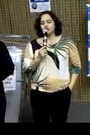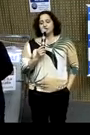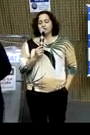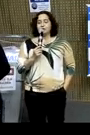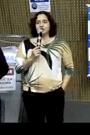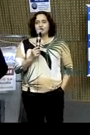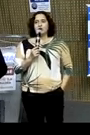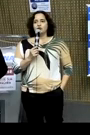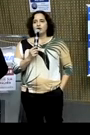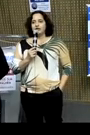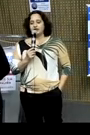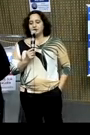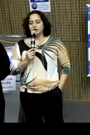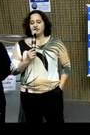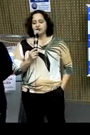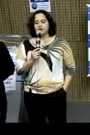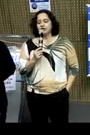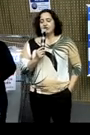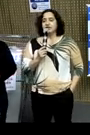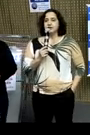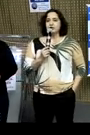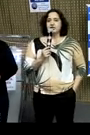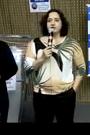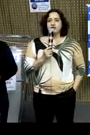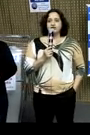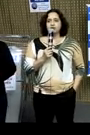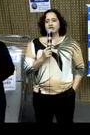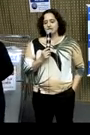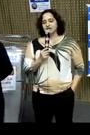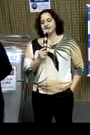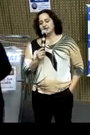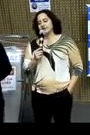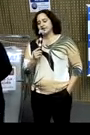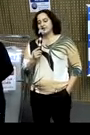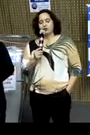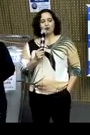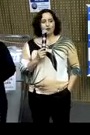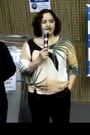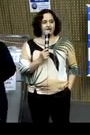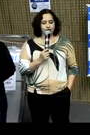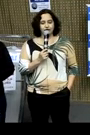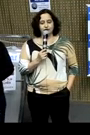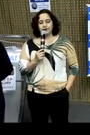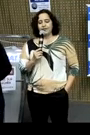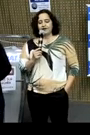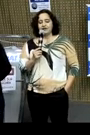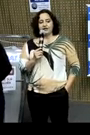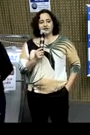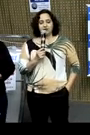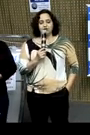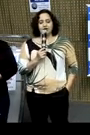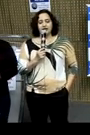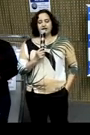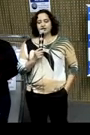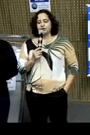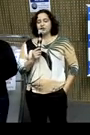cadastrados, num percentual de 43%, e 100% desses 1.166 são acompanhados. Na questão